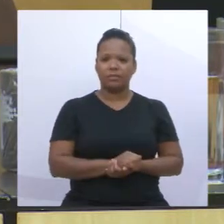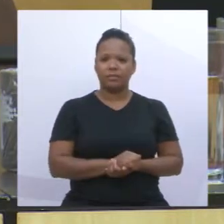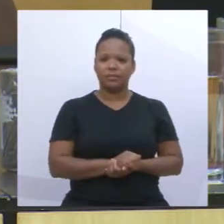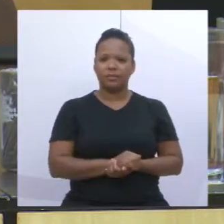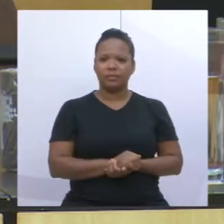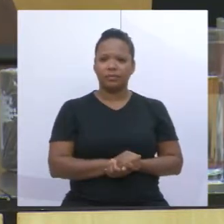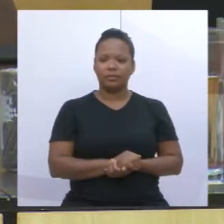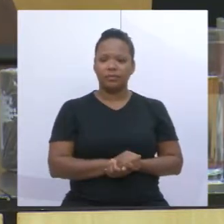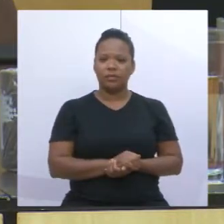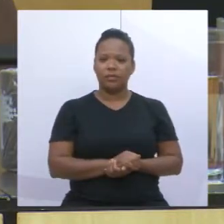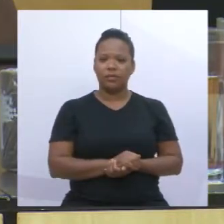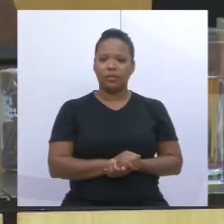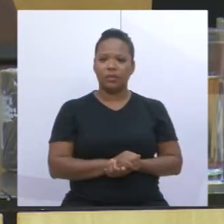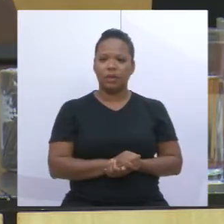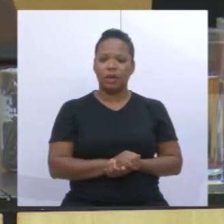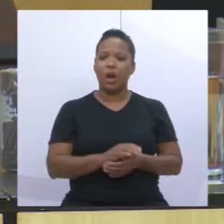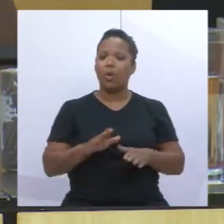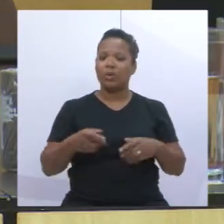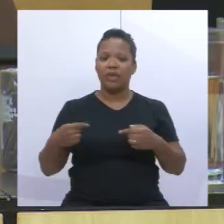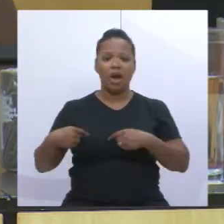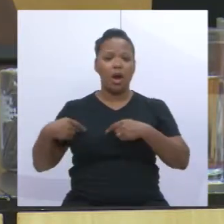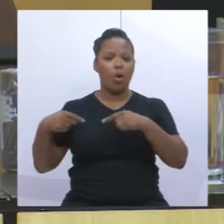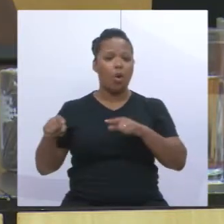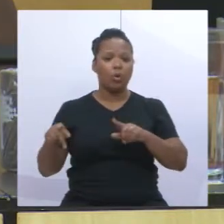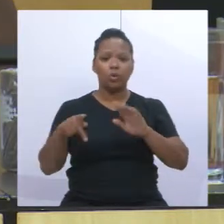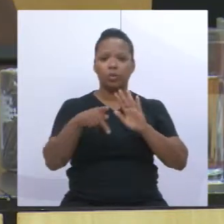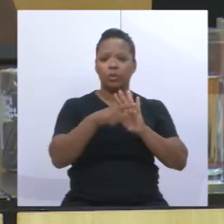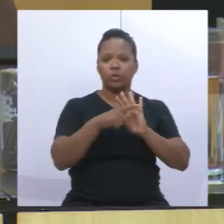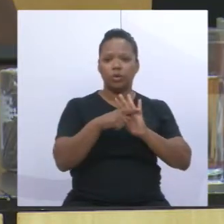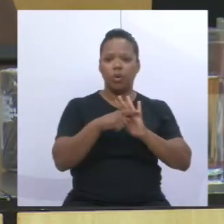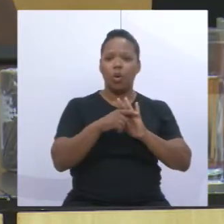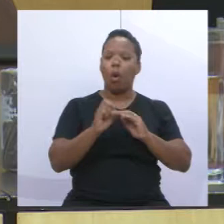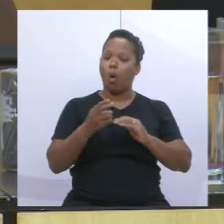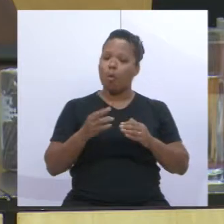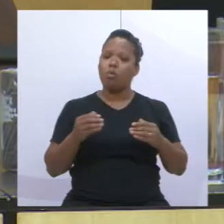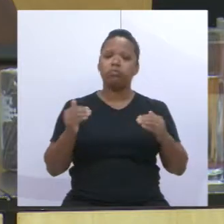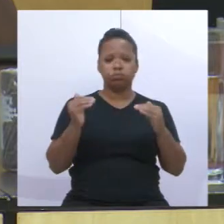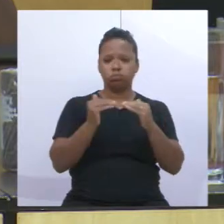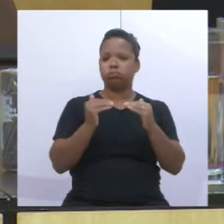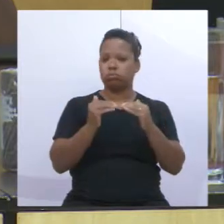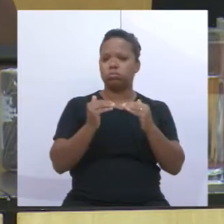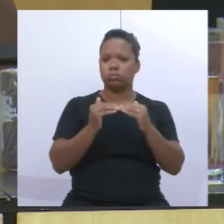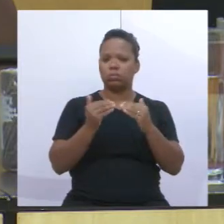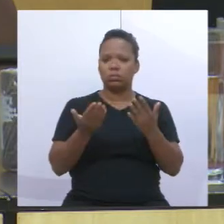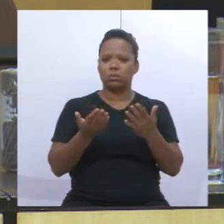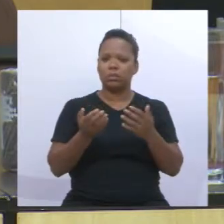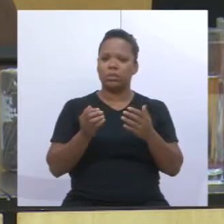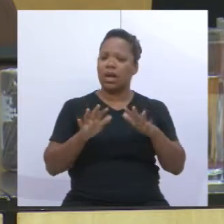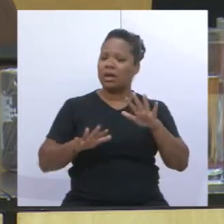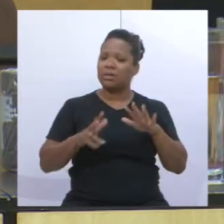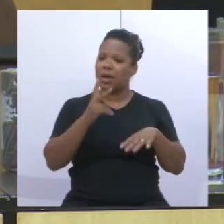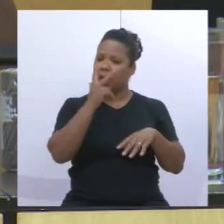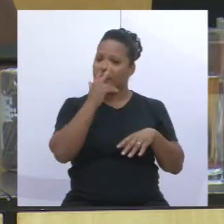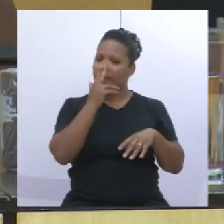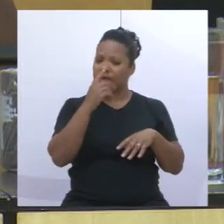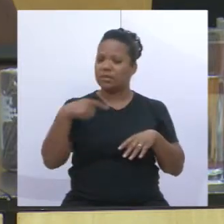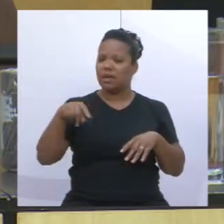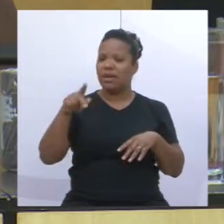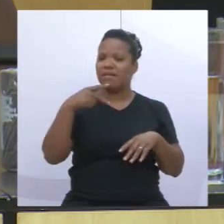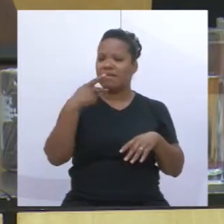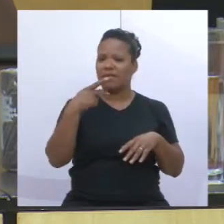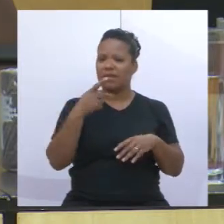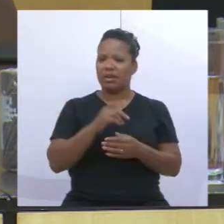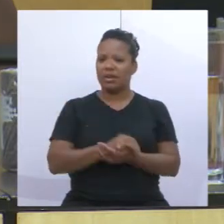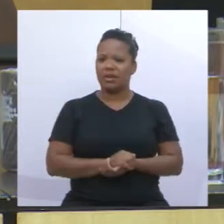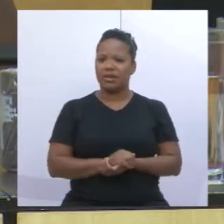Então, quando a gente vai contra um projeto, né, ou quando a gente vai a favor de um projeto, pode parecer, como muitos estão falando aí, que a